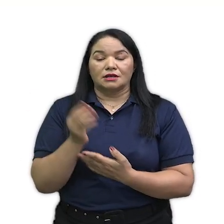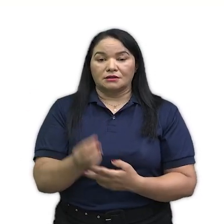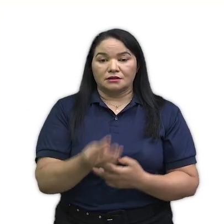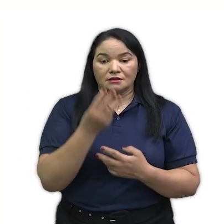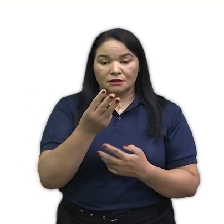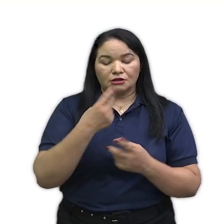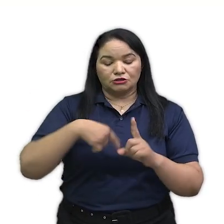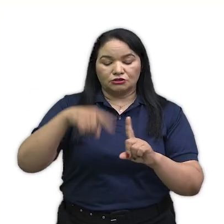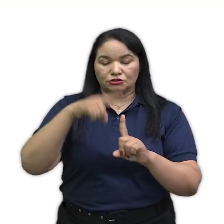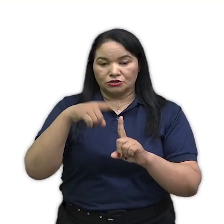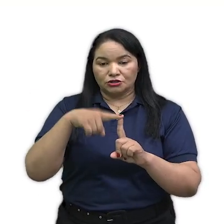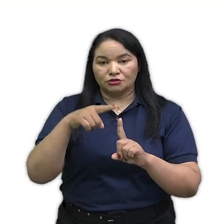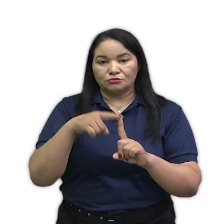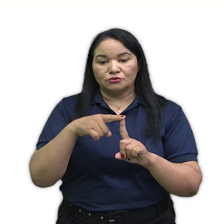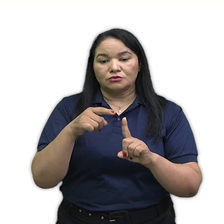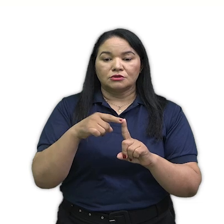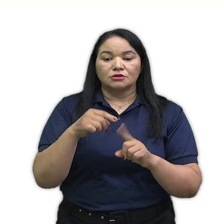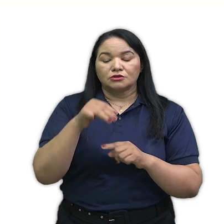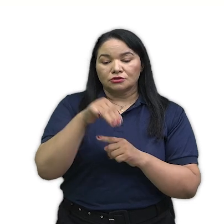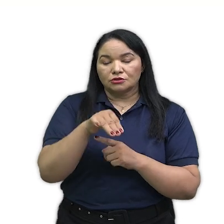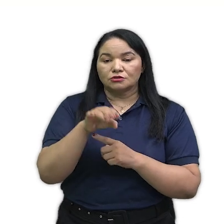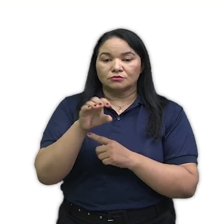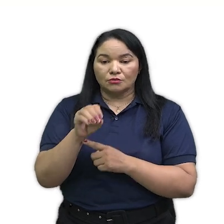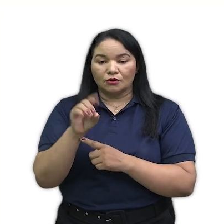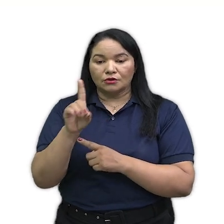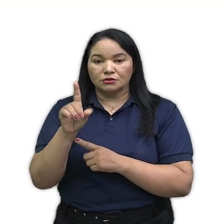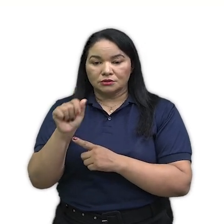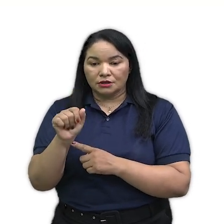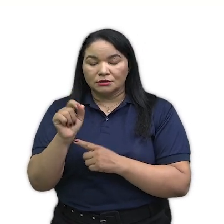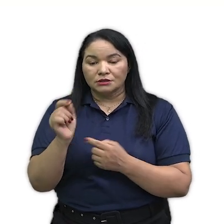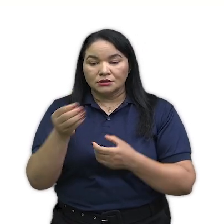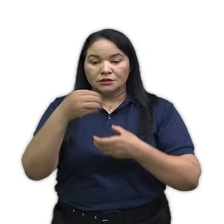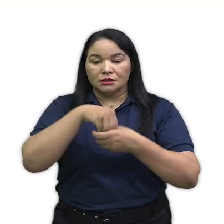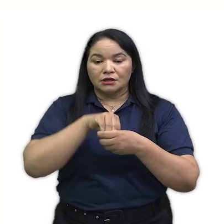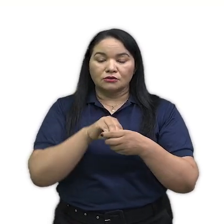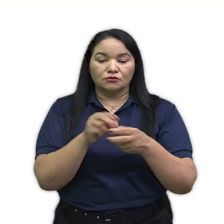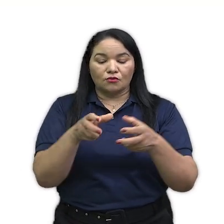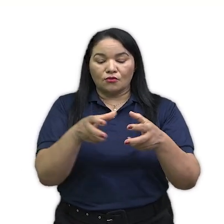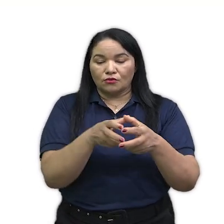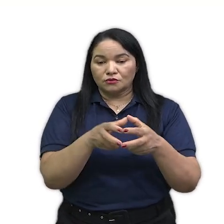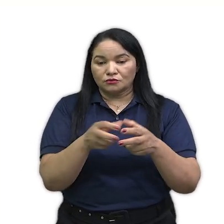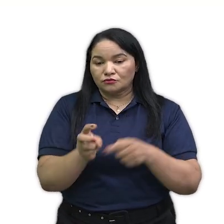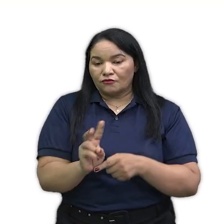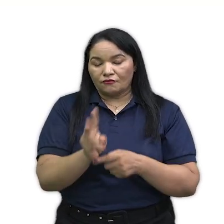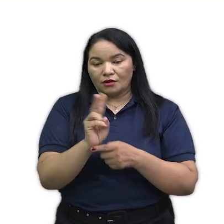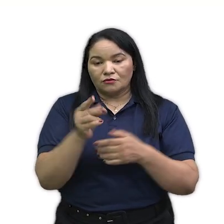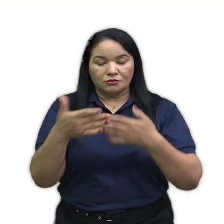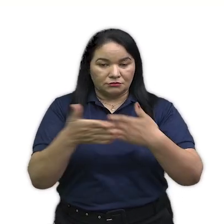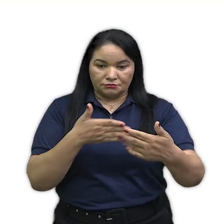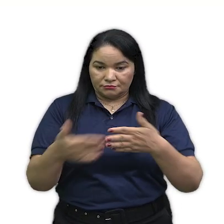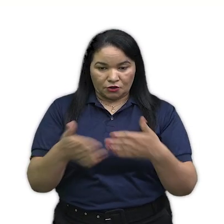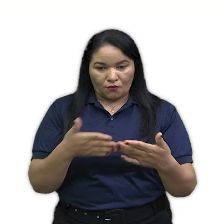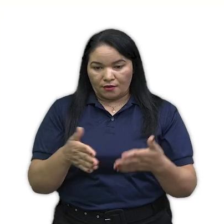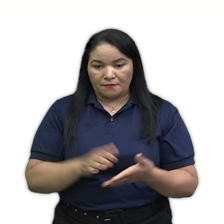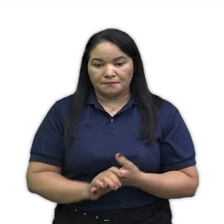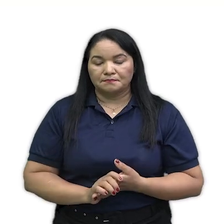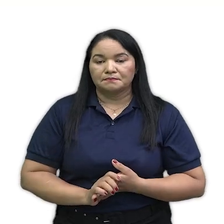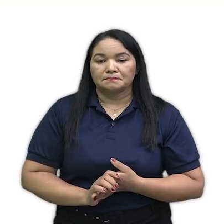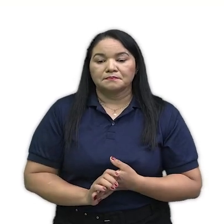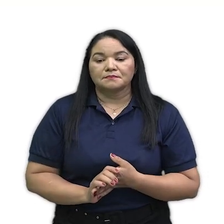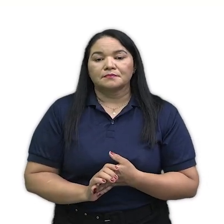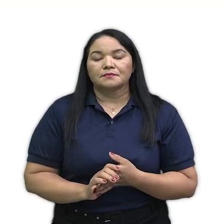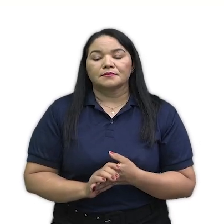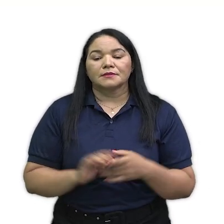tipos diferentes de moda que a gente pode ter dentro de um conjunto de valores quaisquer, tá legal? Então, novamente,